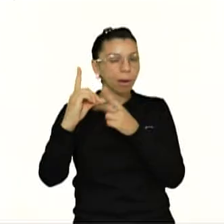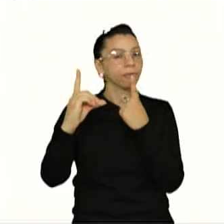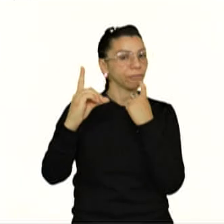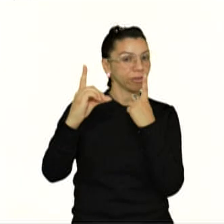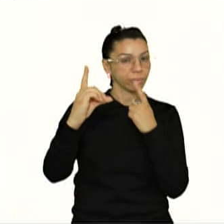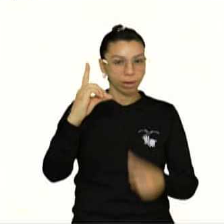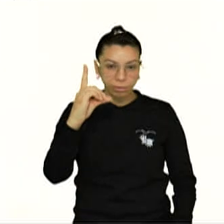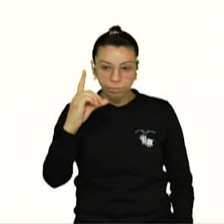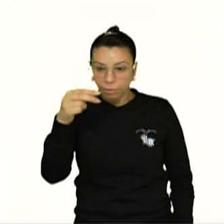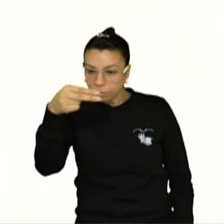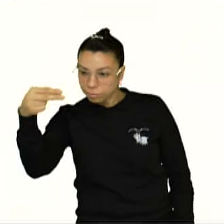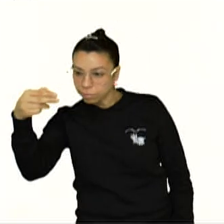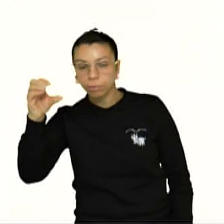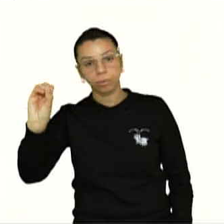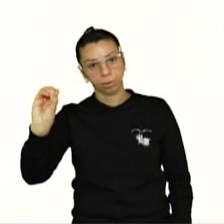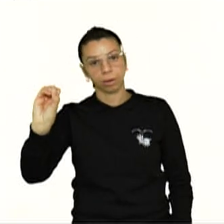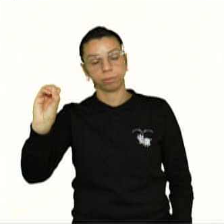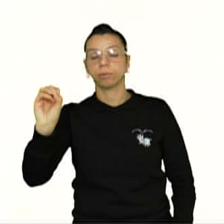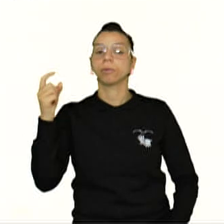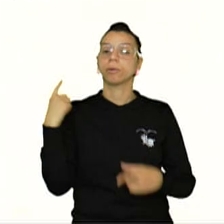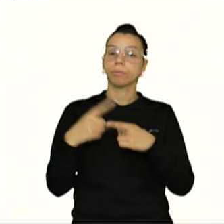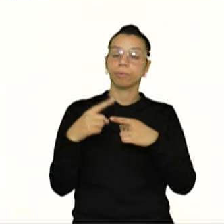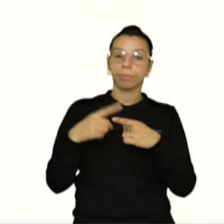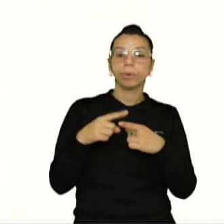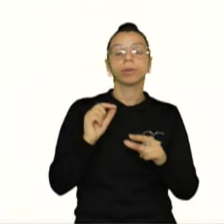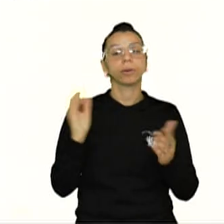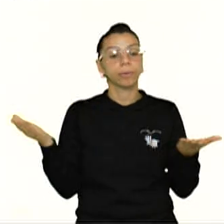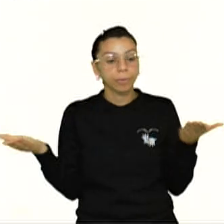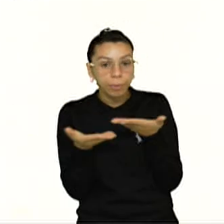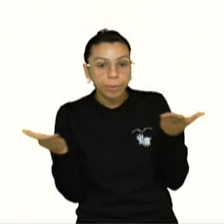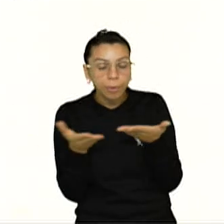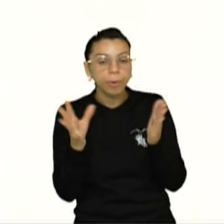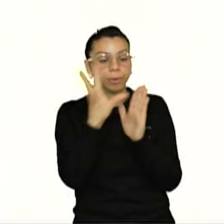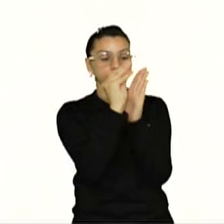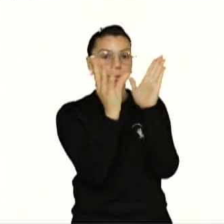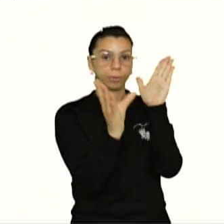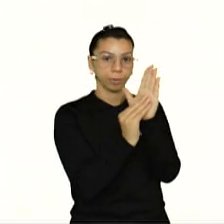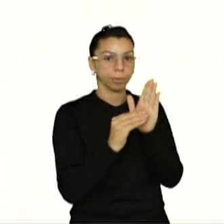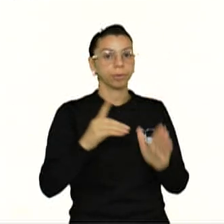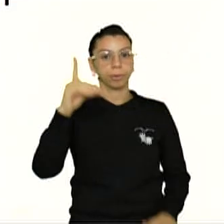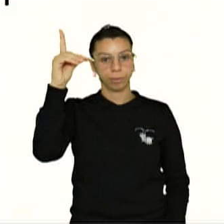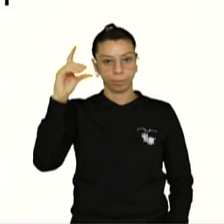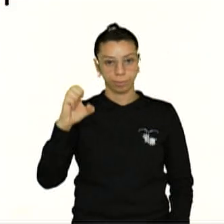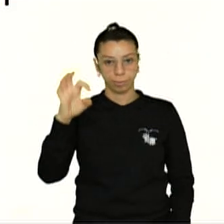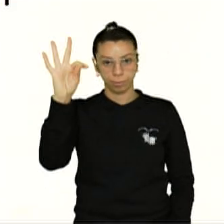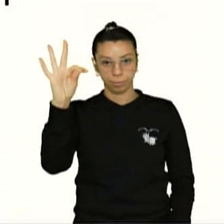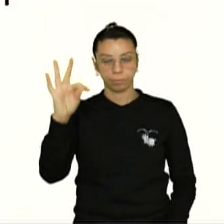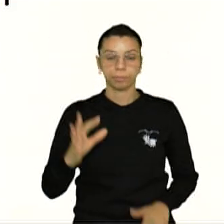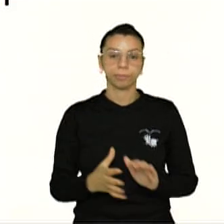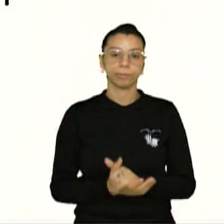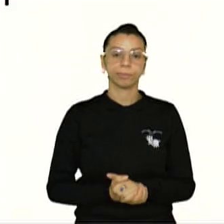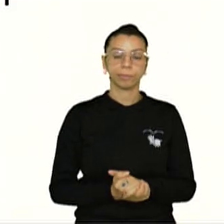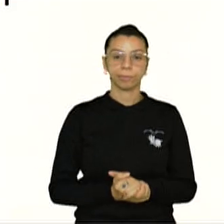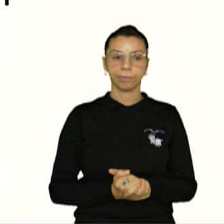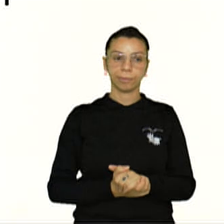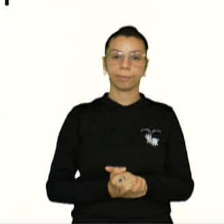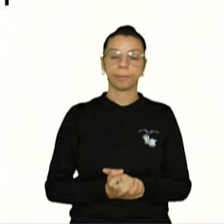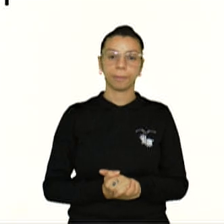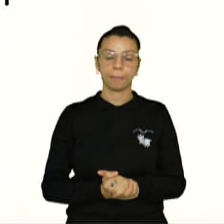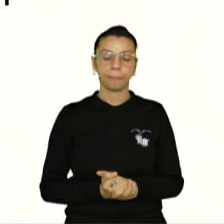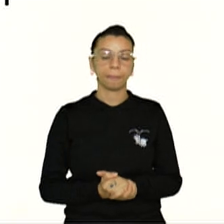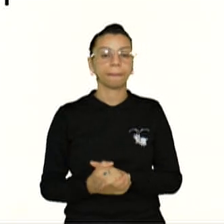ó, determinante igual a 0. Porque a gente está vendo hoje a matéria de determinante. Gente,